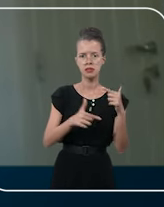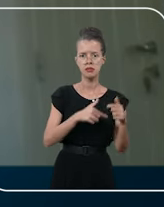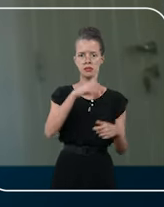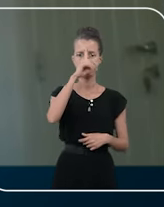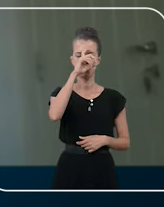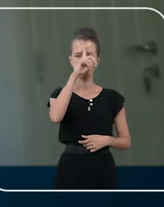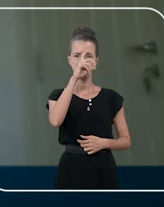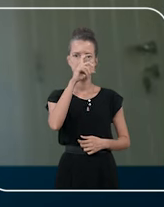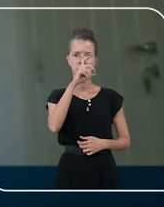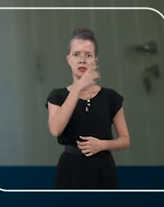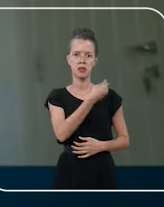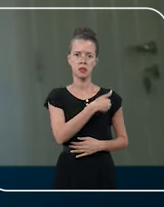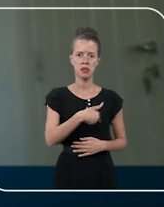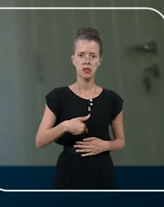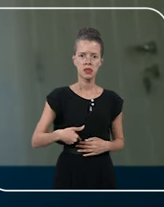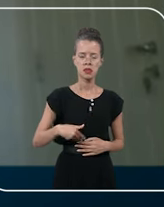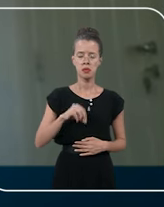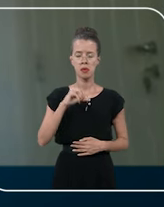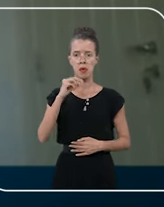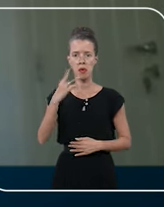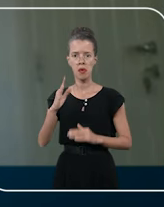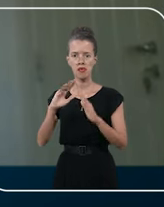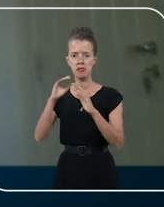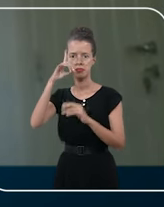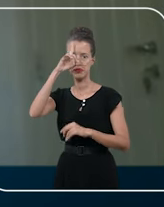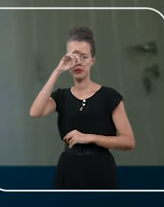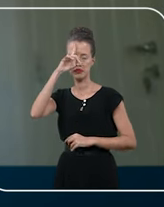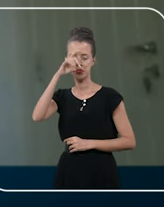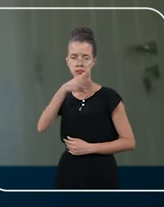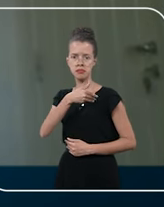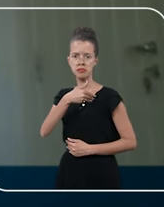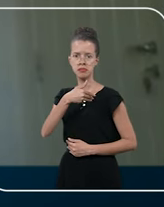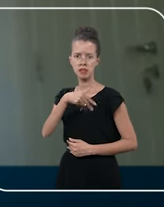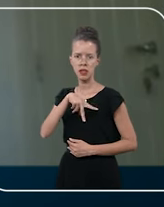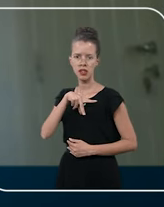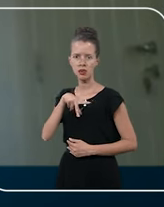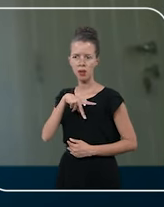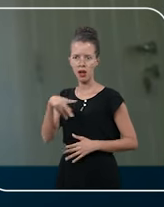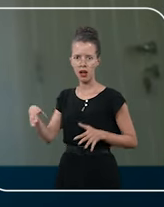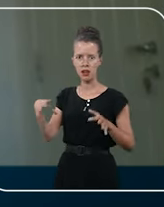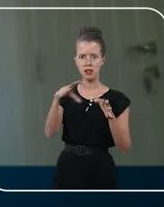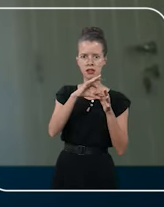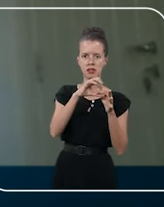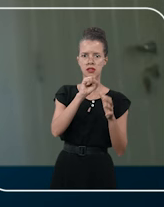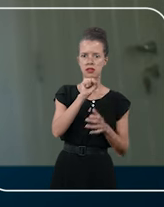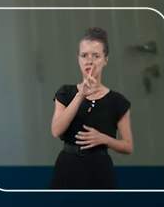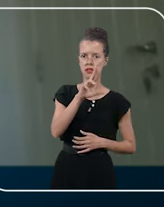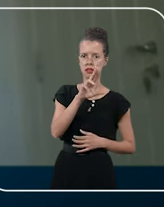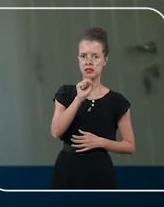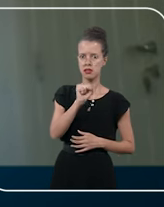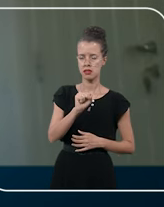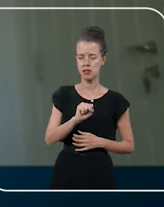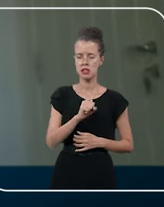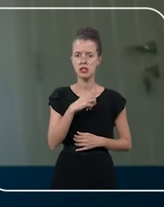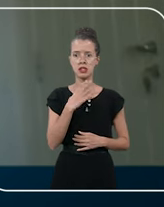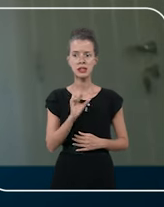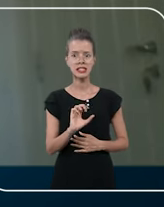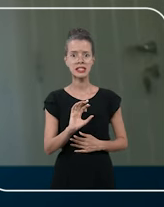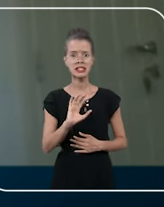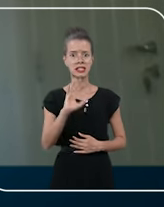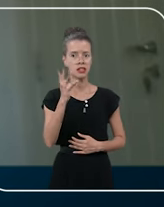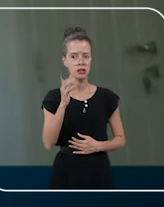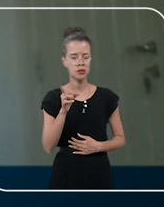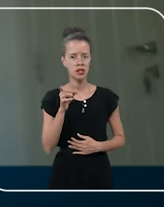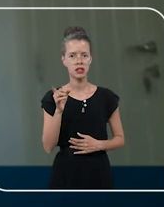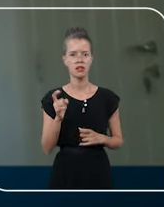hospitais privados credenciados pelo SUS, se eles causarem algum tipo de dano,